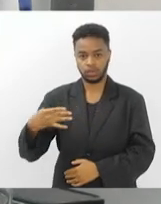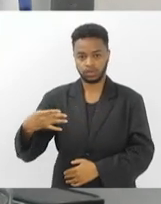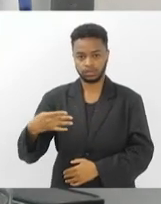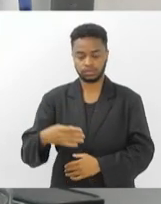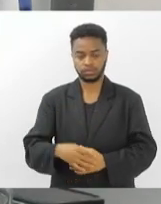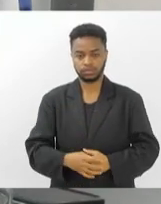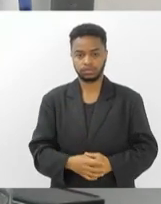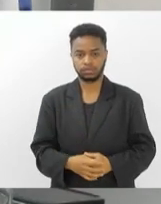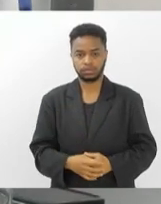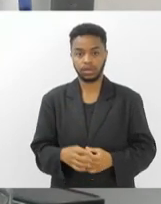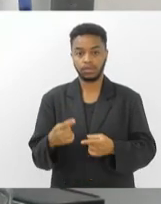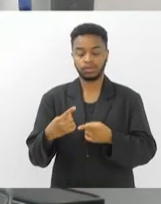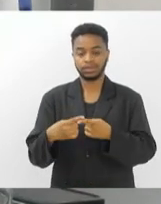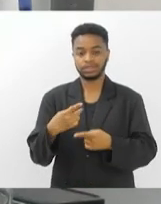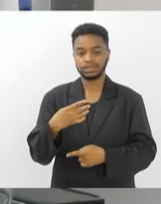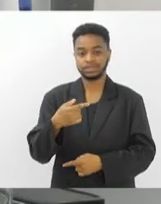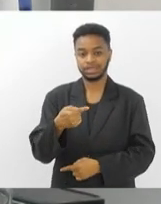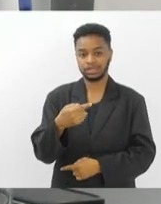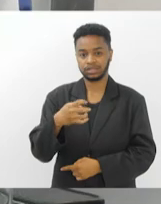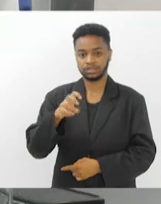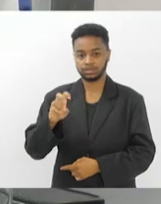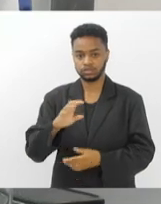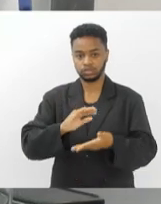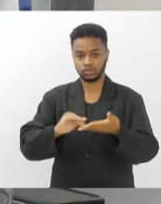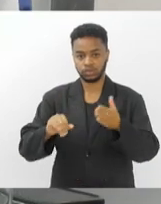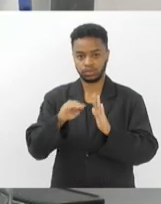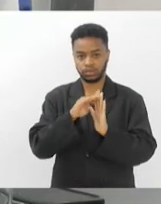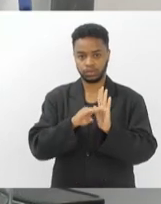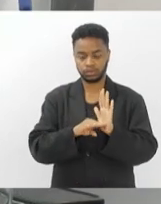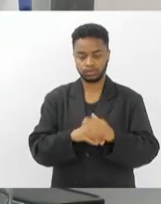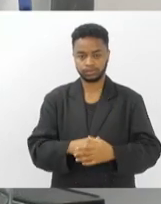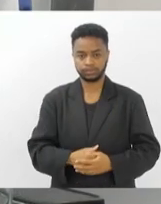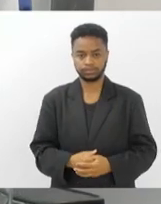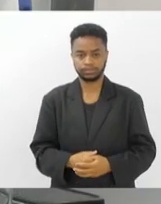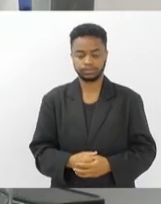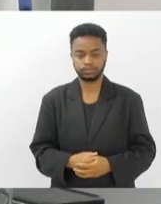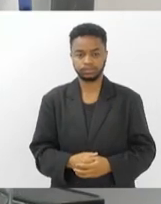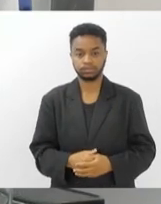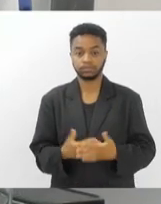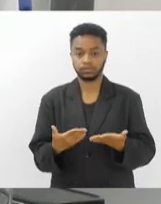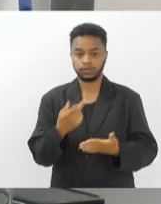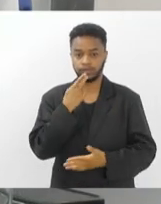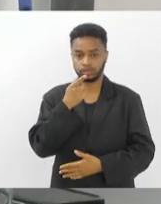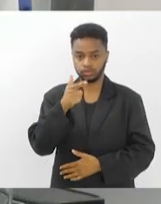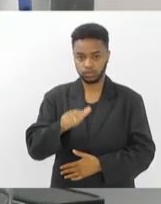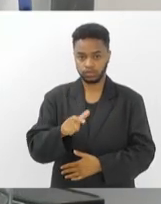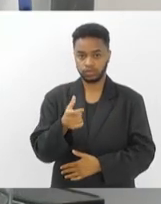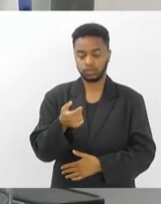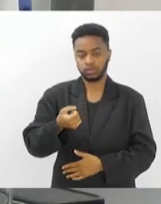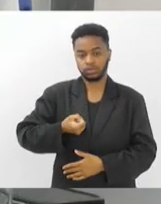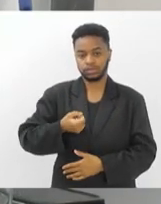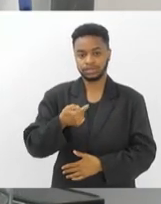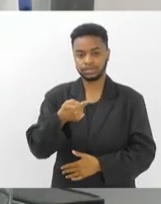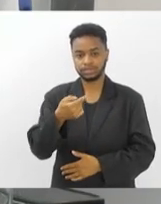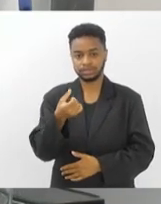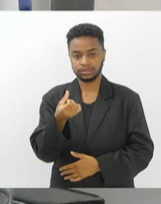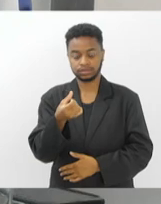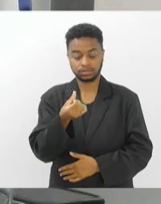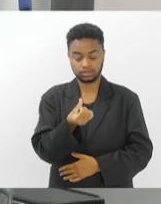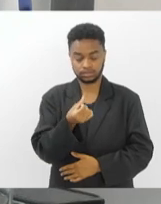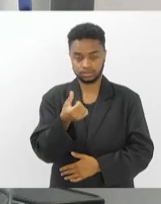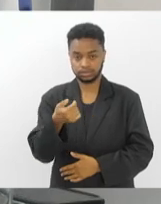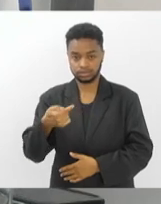74, porque o 75 foi retirado de pauta. Então, repetindo, do 67